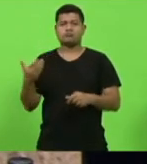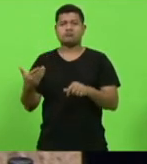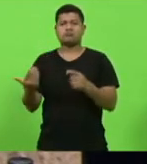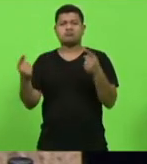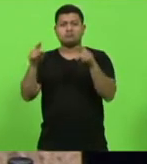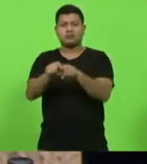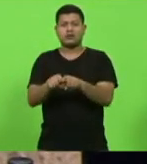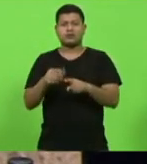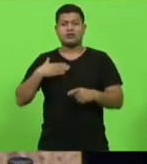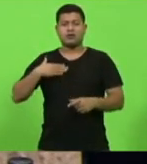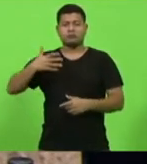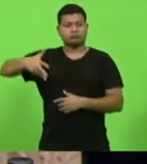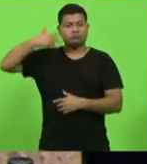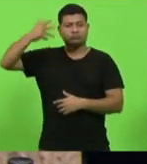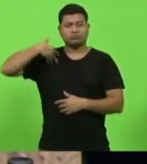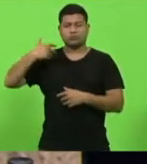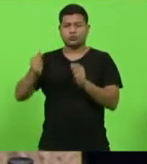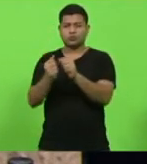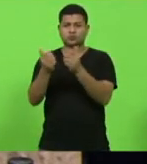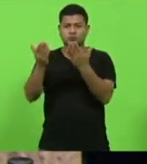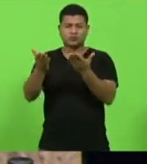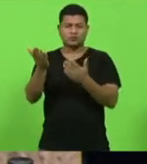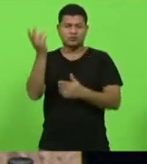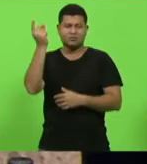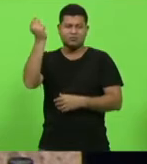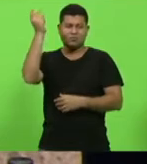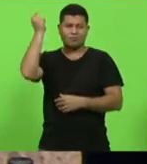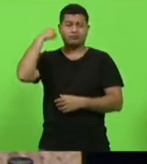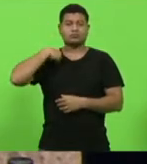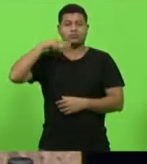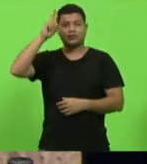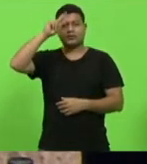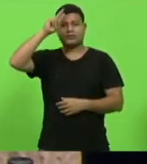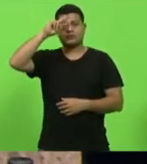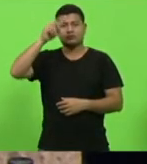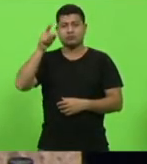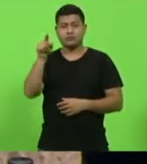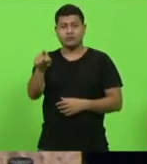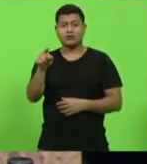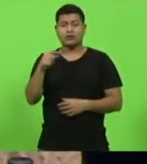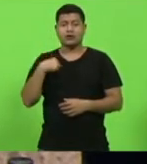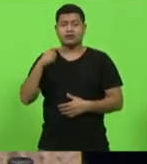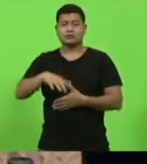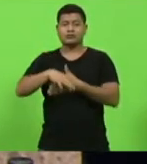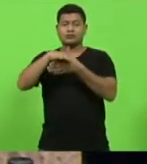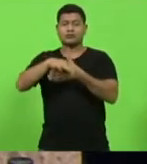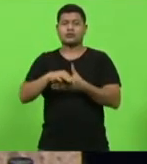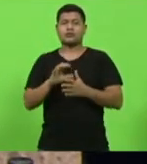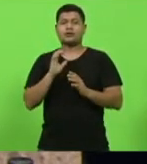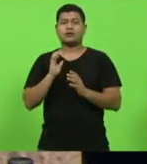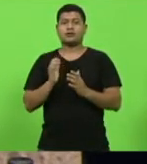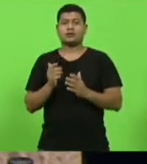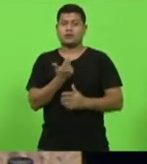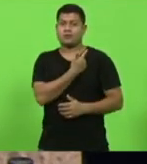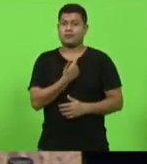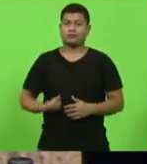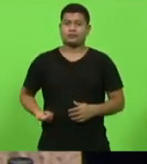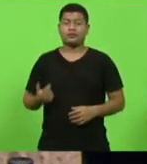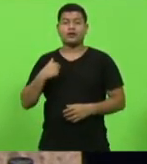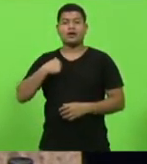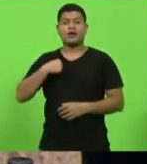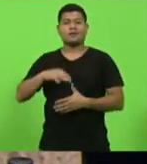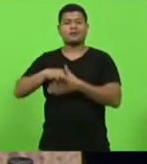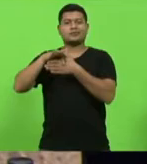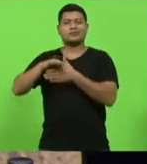Tribuna me lembrei do tempo Dr Braz que vossa excelência era o líder do governo e eu vou líder da oposição